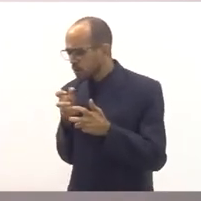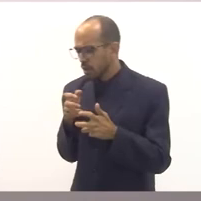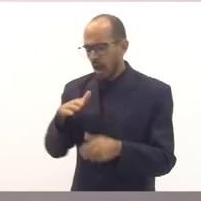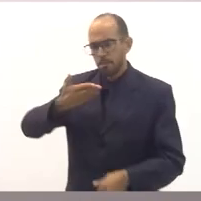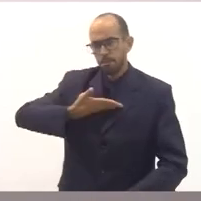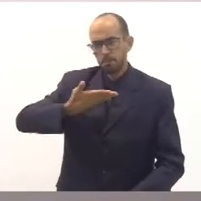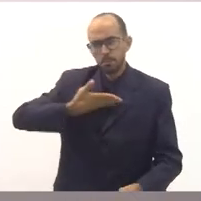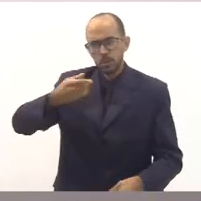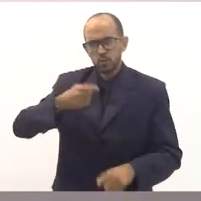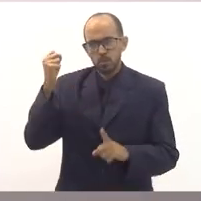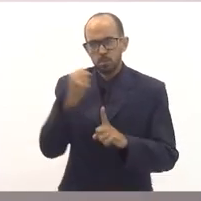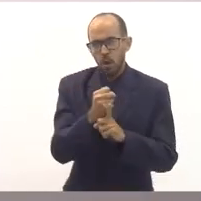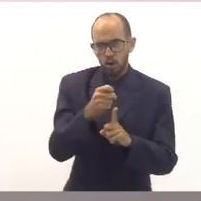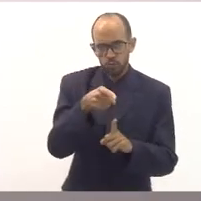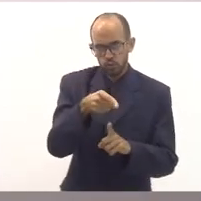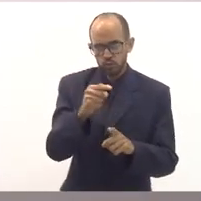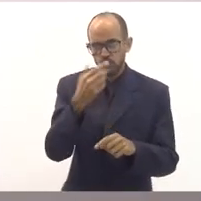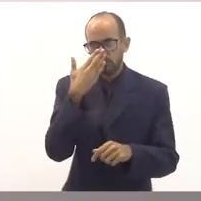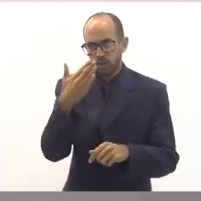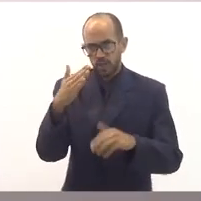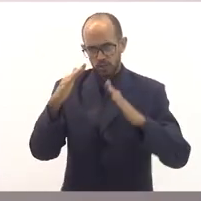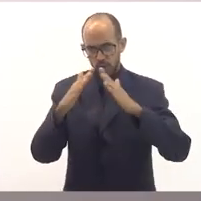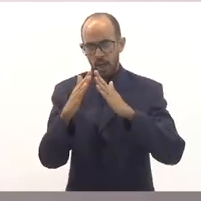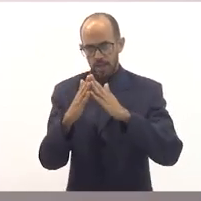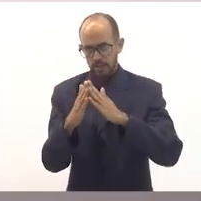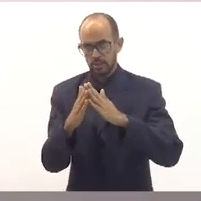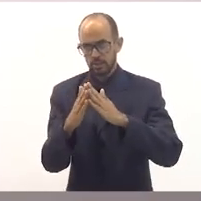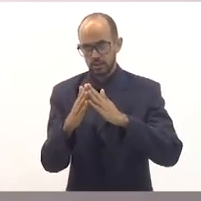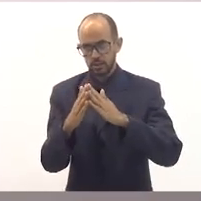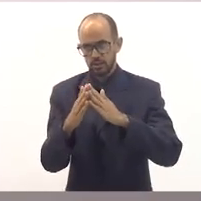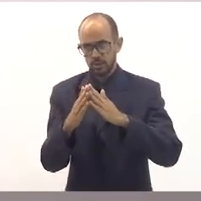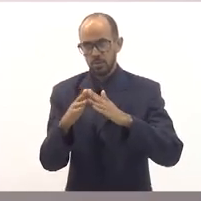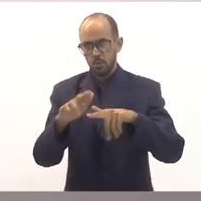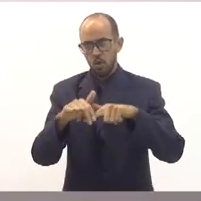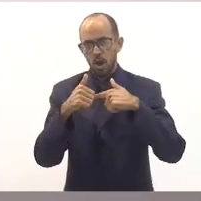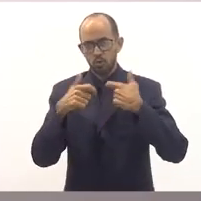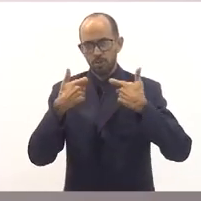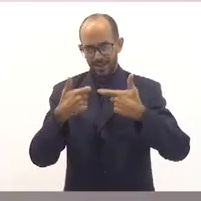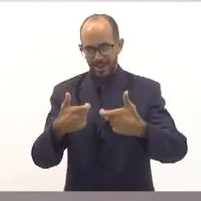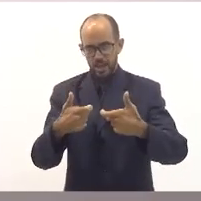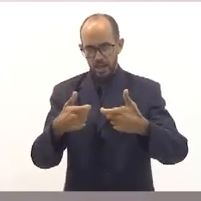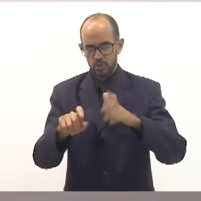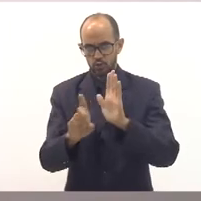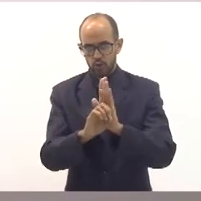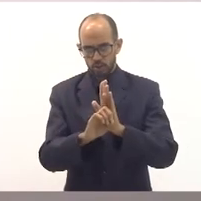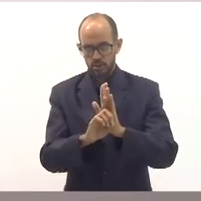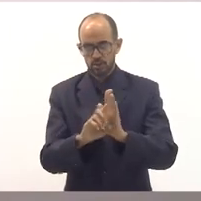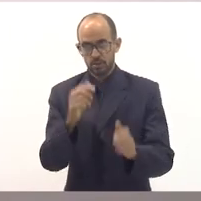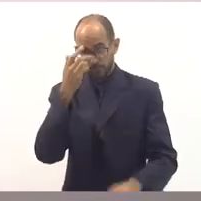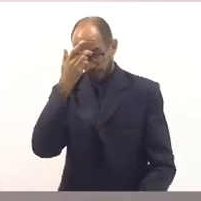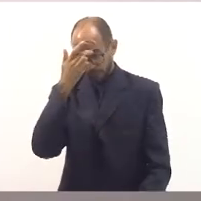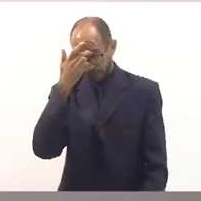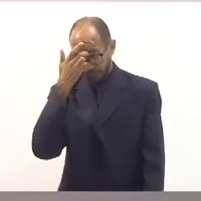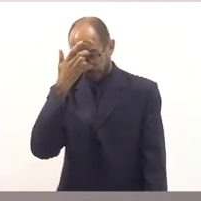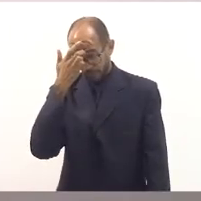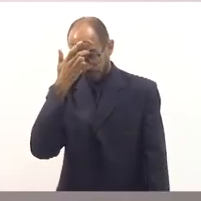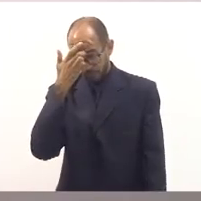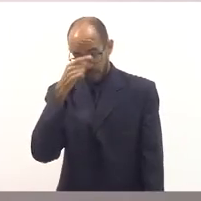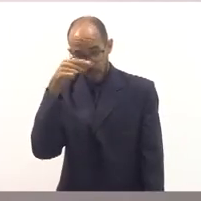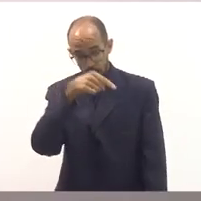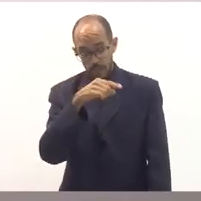velhos sendo mortes assassinatos nos as suas casas em nome de uma guerra às drogas esses policiais